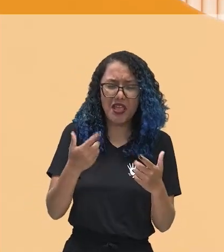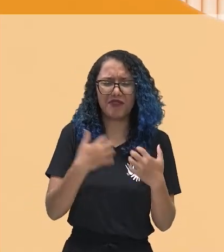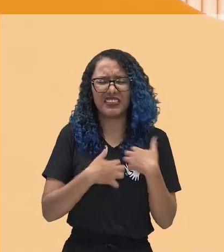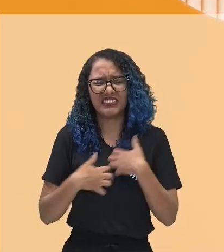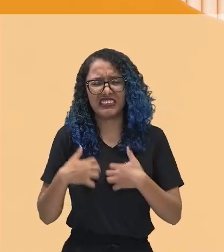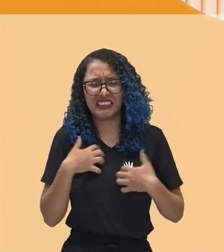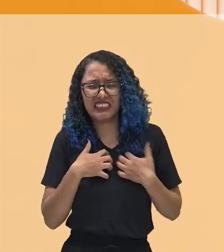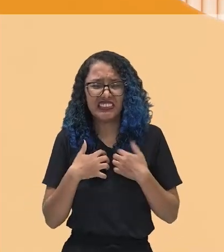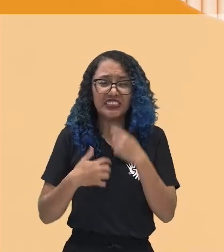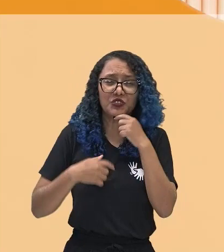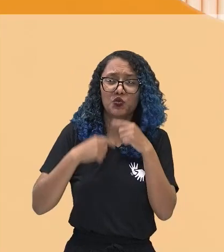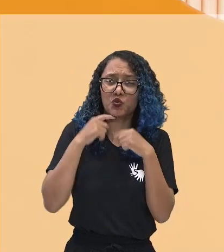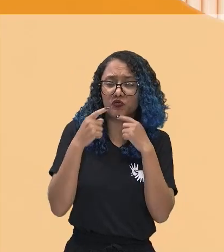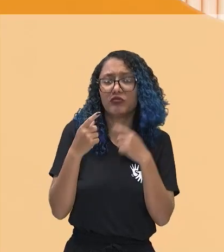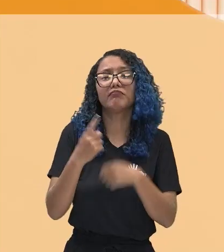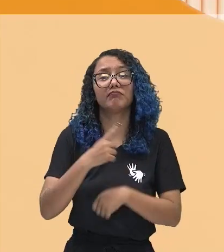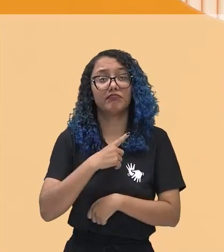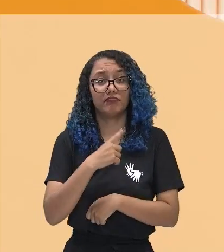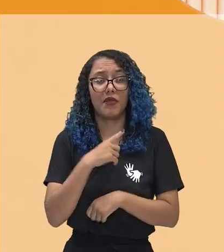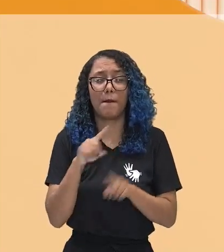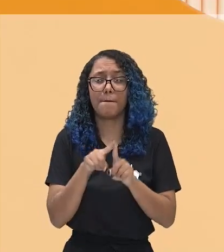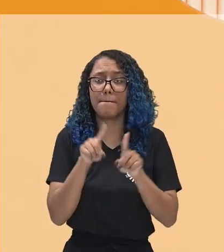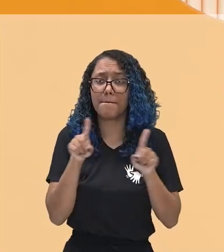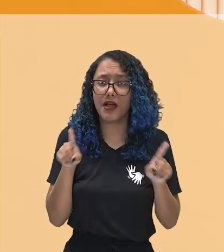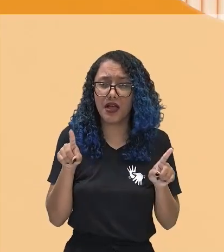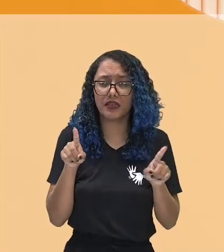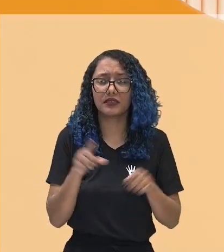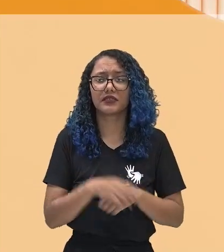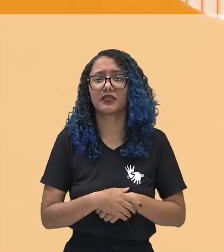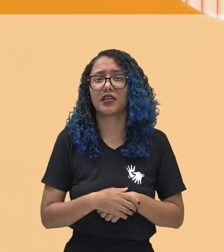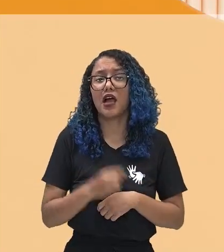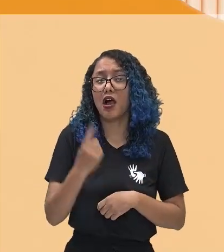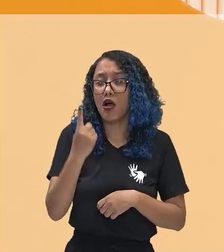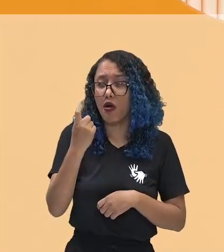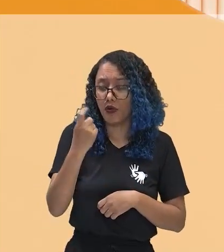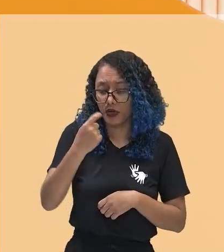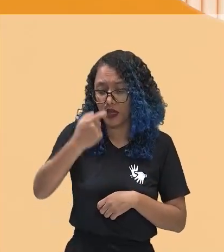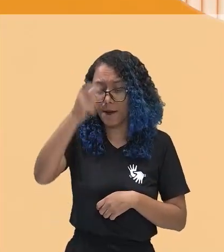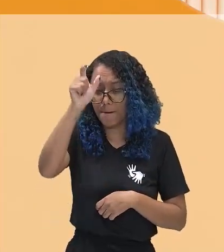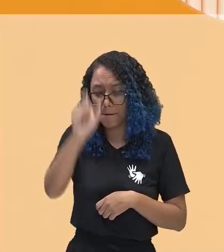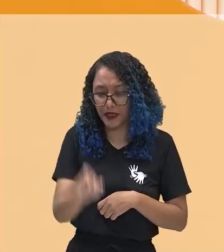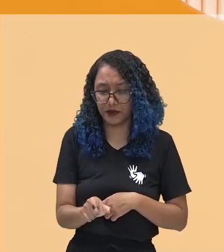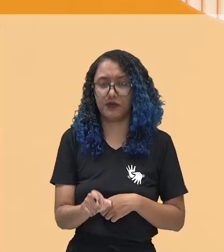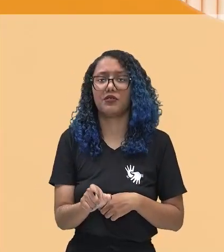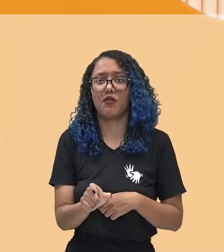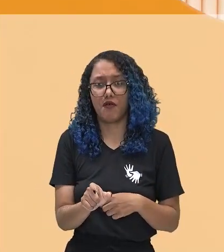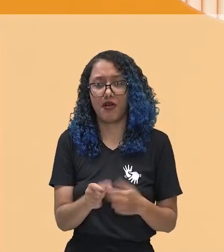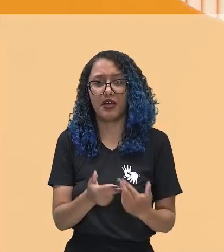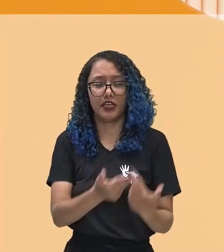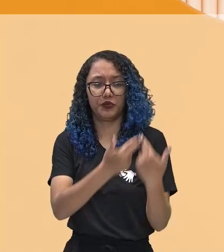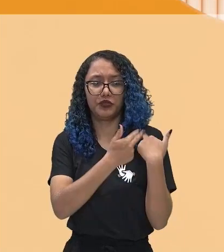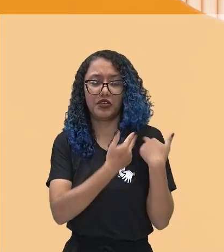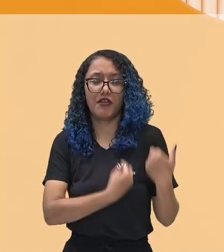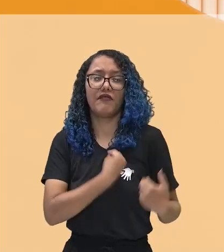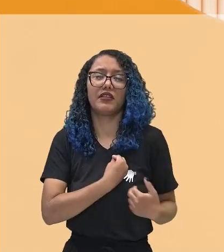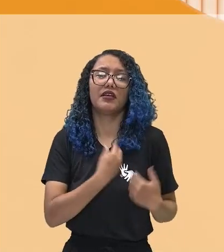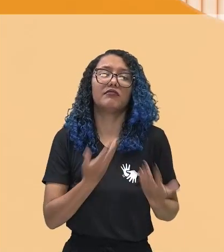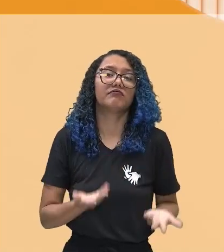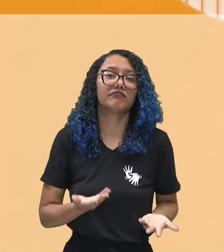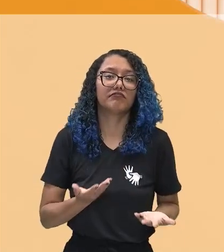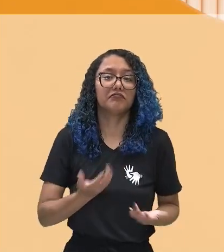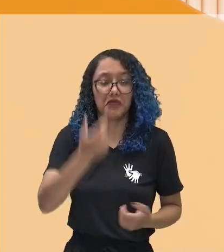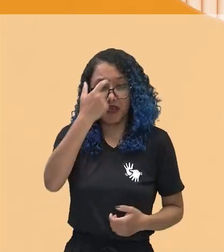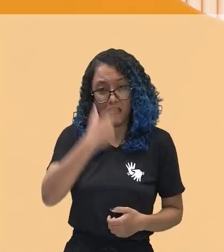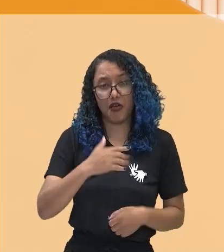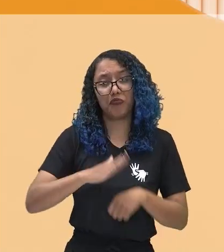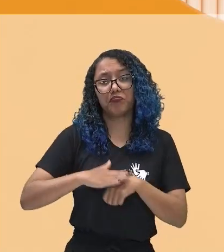Tenho dúvidas? Tenho sim. Mas o único responsável por essa existência aqui sou eu mesmo. Eu